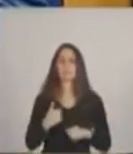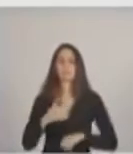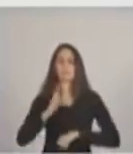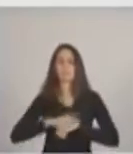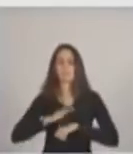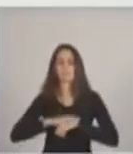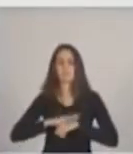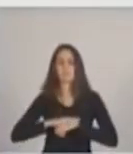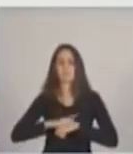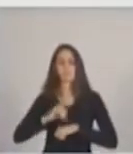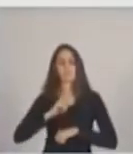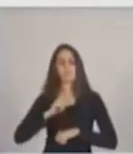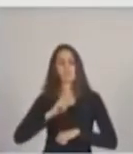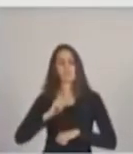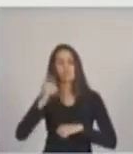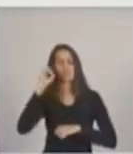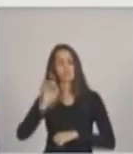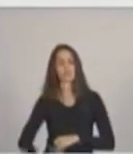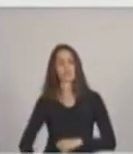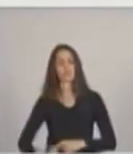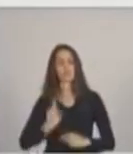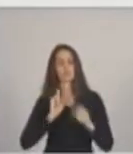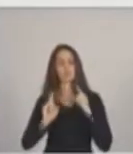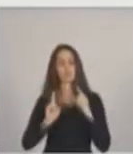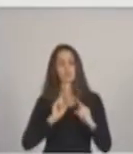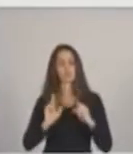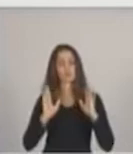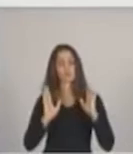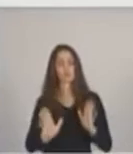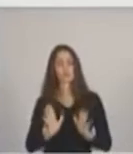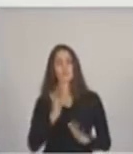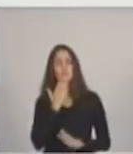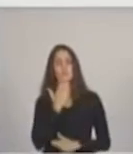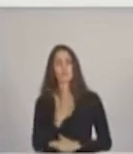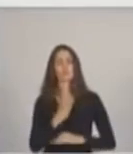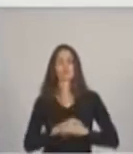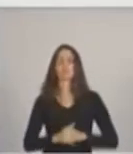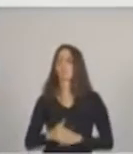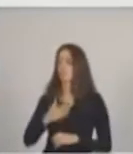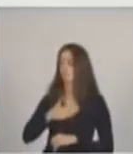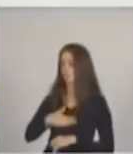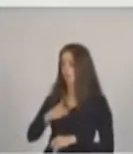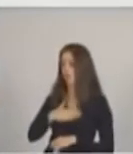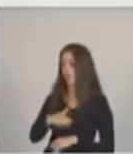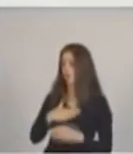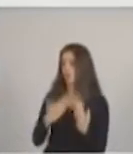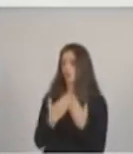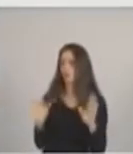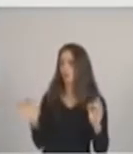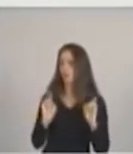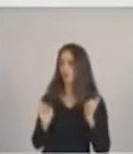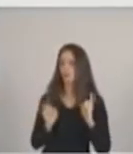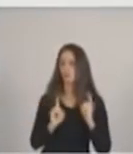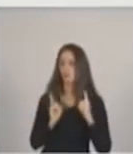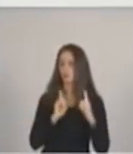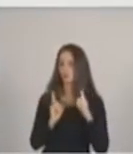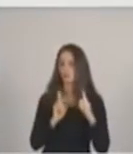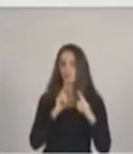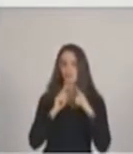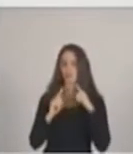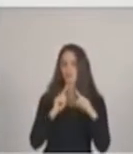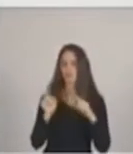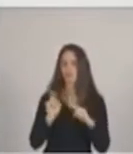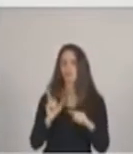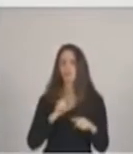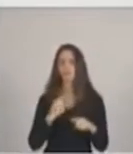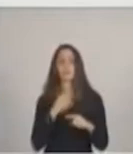tenho direito de discutir. Já pedi a palavra a você. Calma que eu não abri a discussão ainda, porque como tem essa